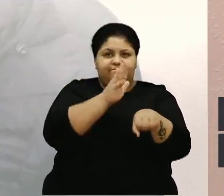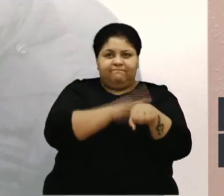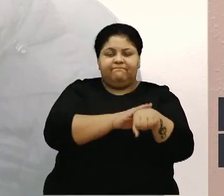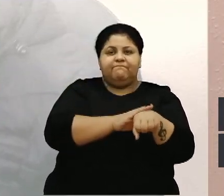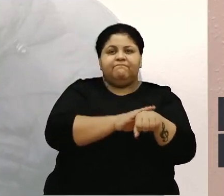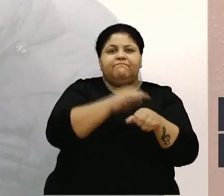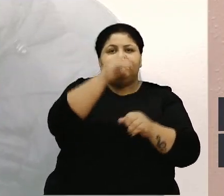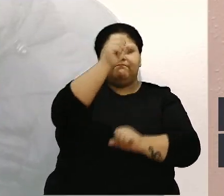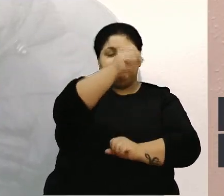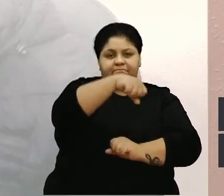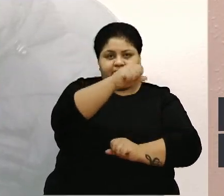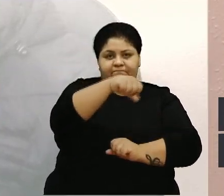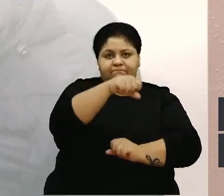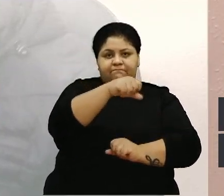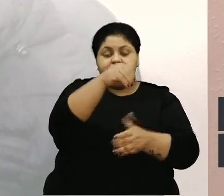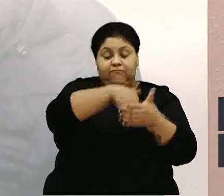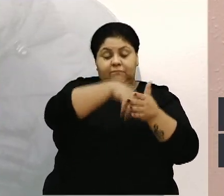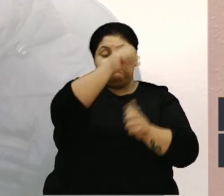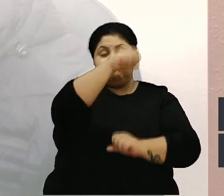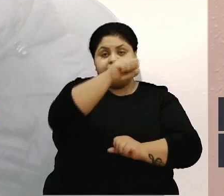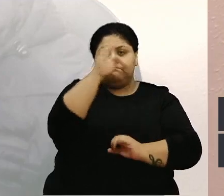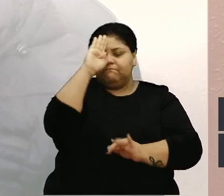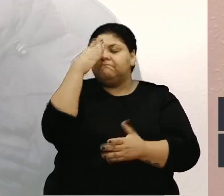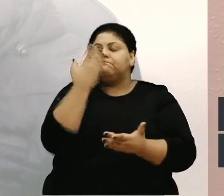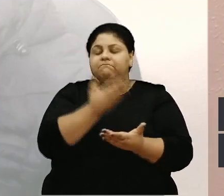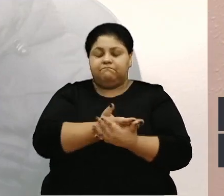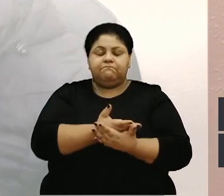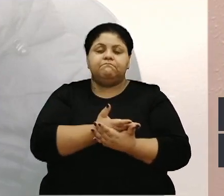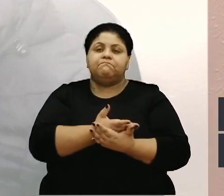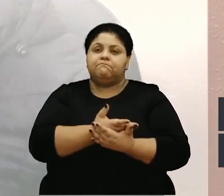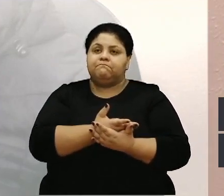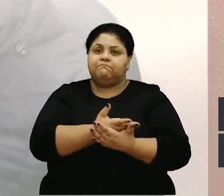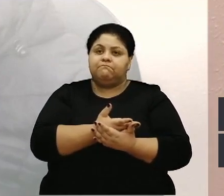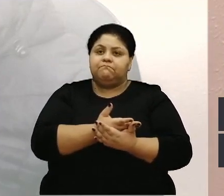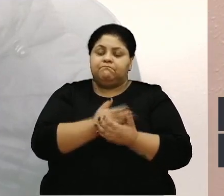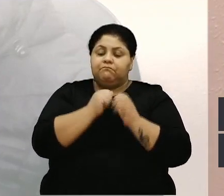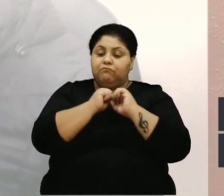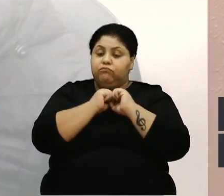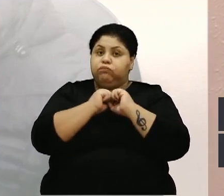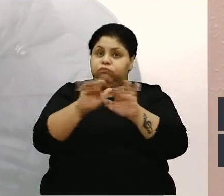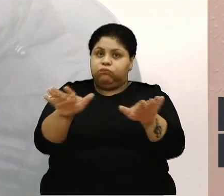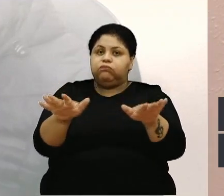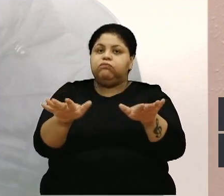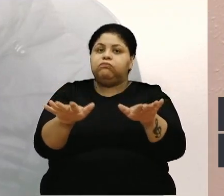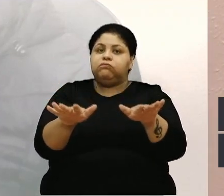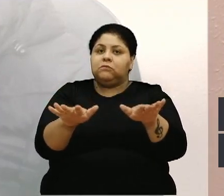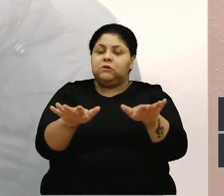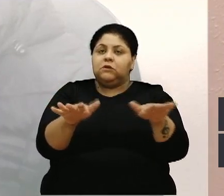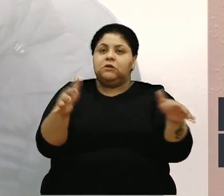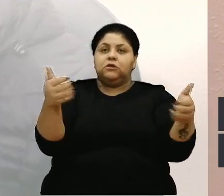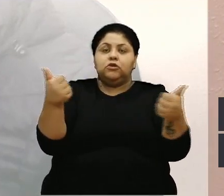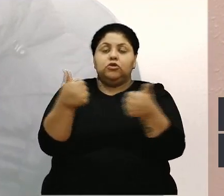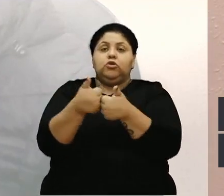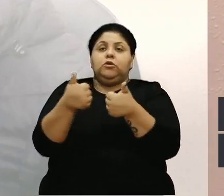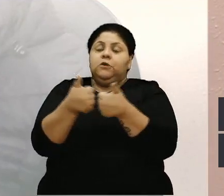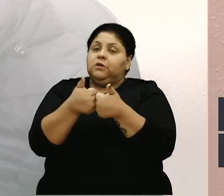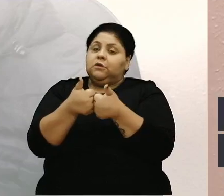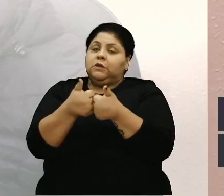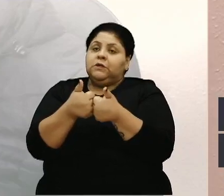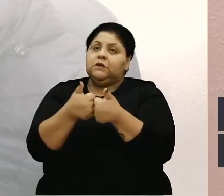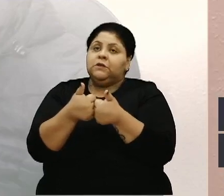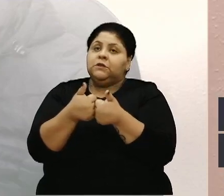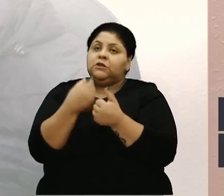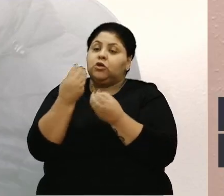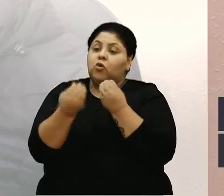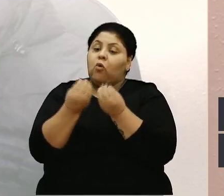votarei favorável e acredito que essa proposição do vereador Alberto Meneguzzi, ela versa, inclusive, como